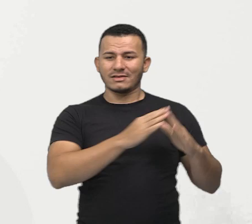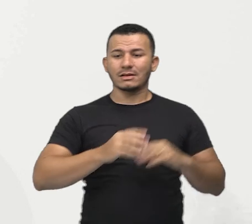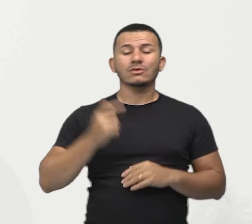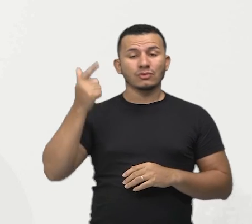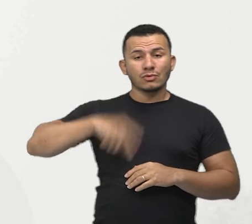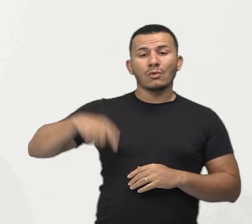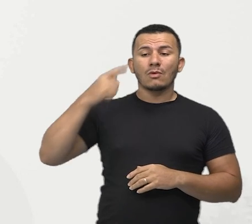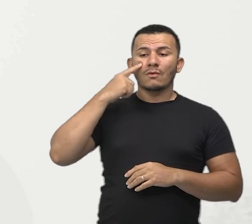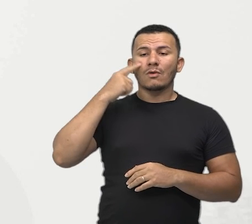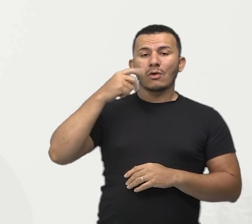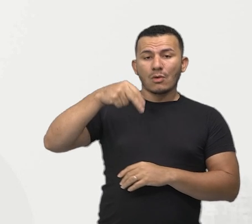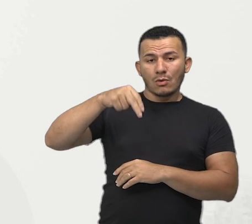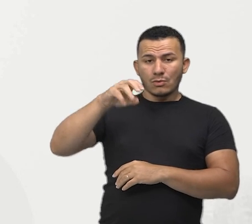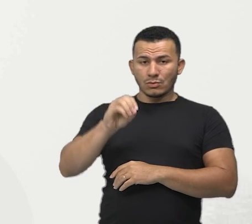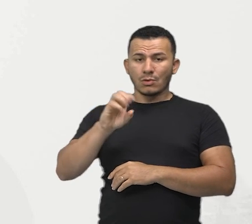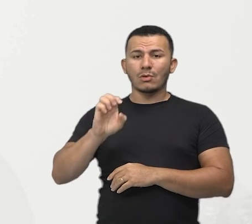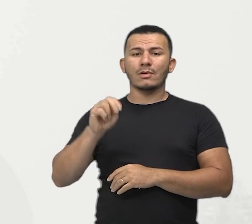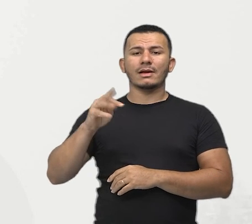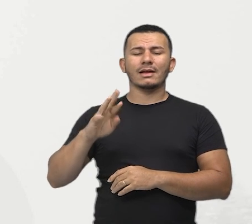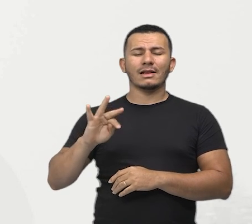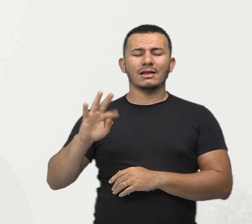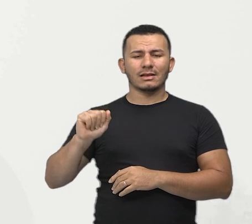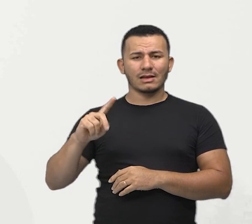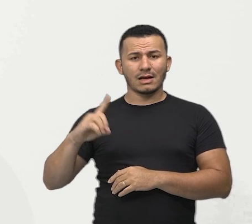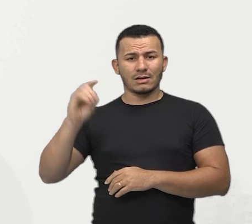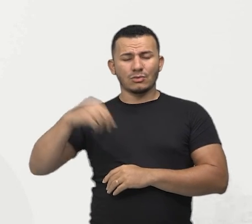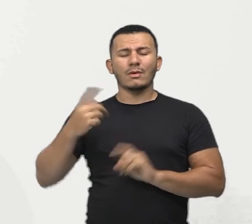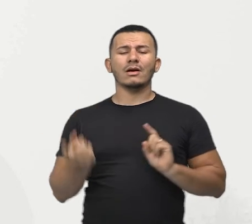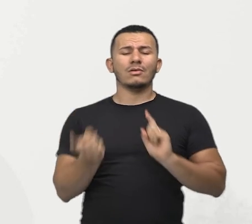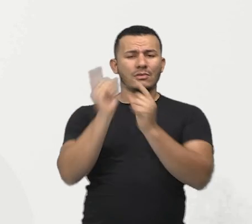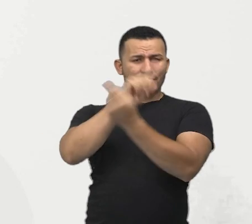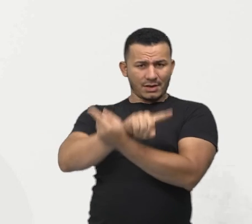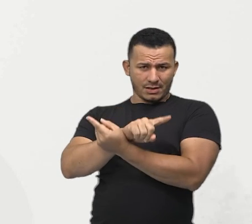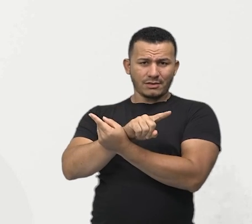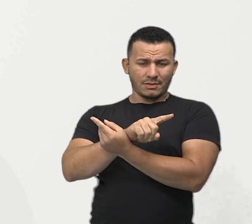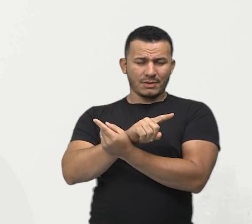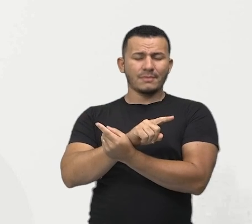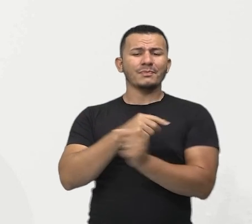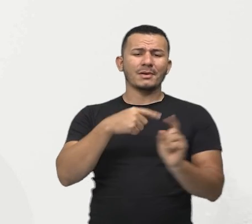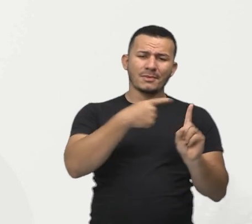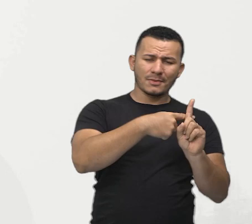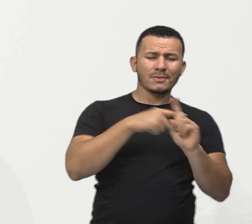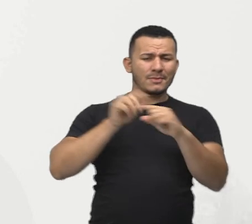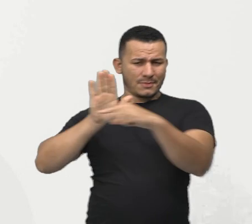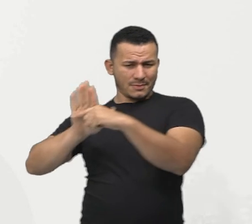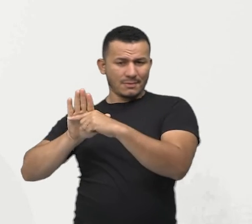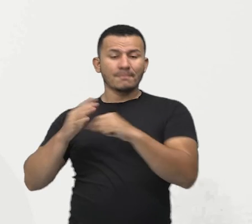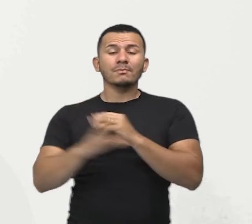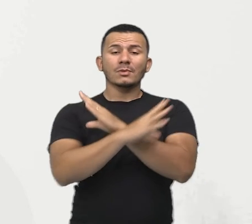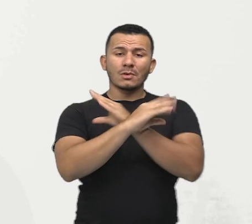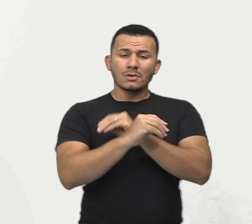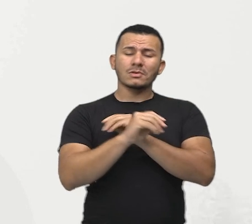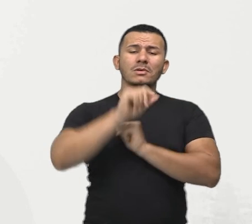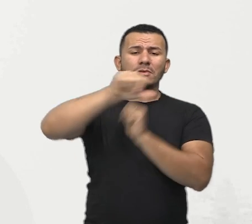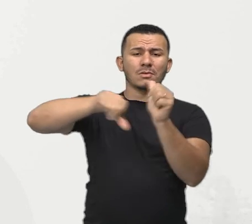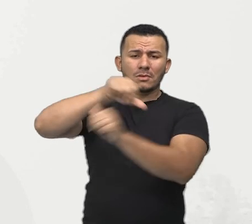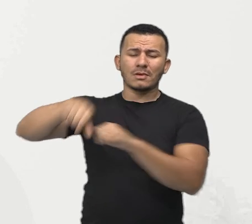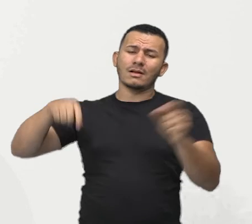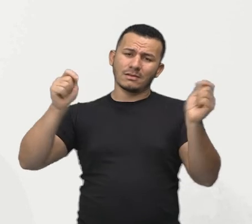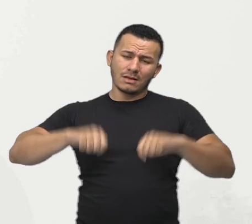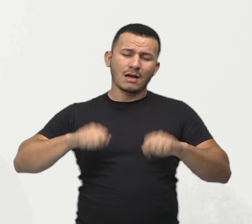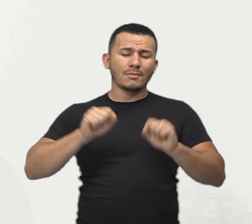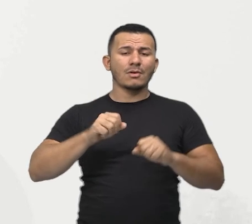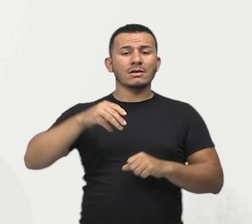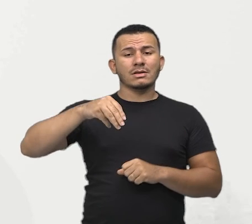vez, o no entanto aí também apresentando essa ideia, essa oposição. Observe que estas conjunções podem ser trocadas